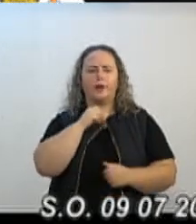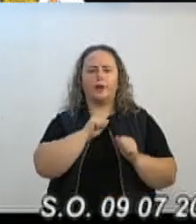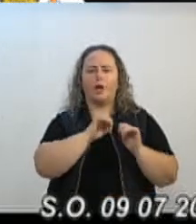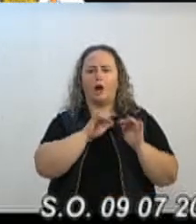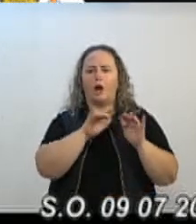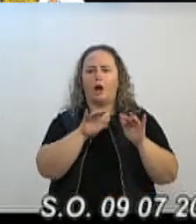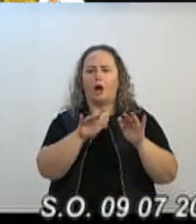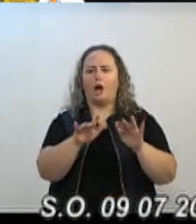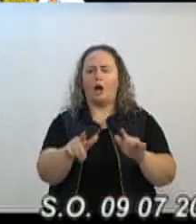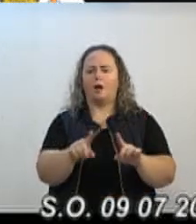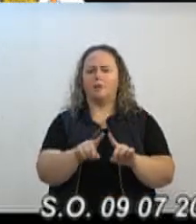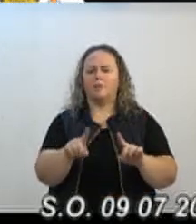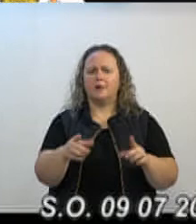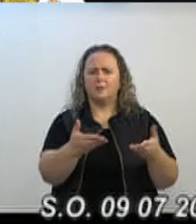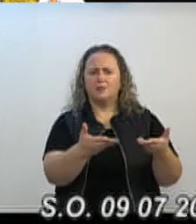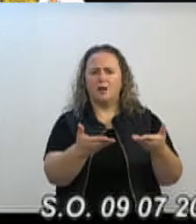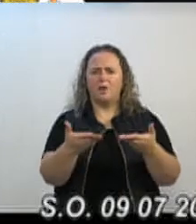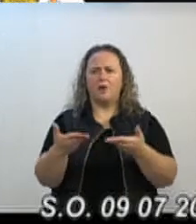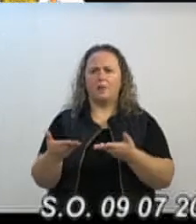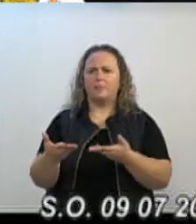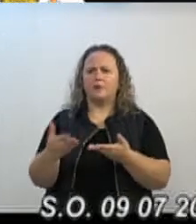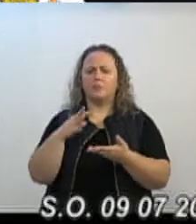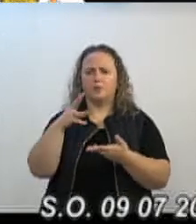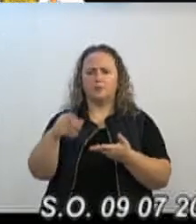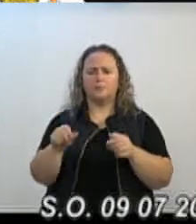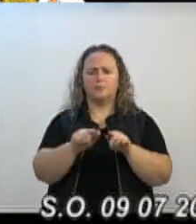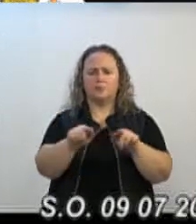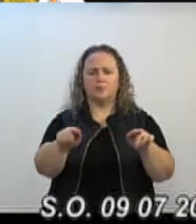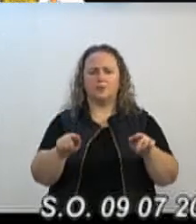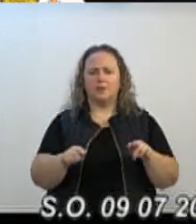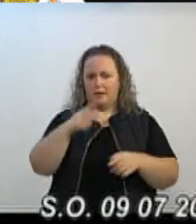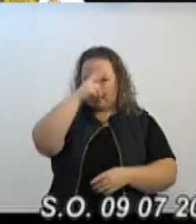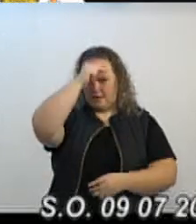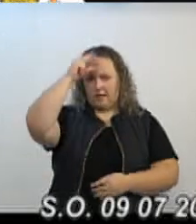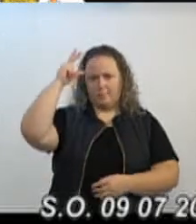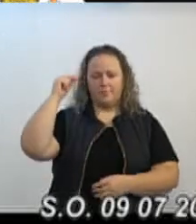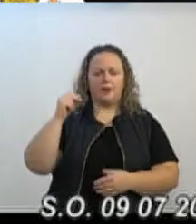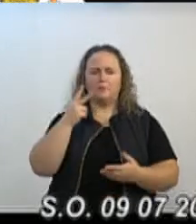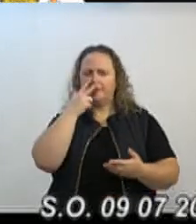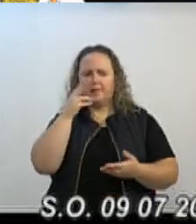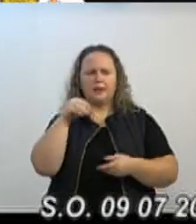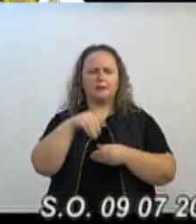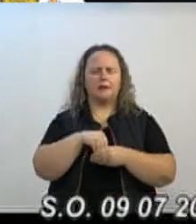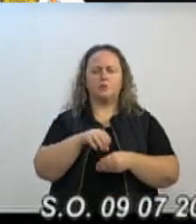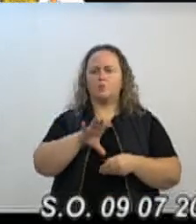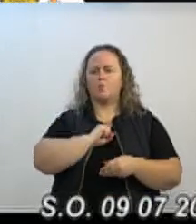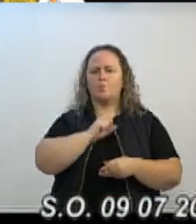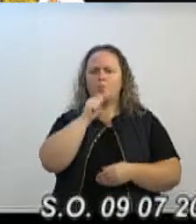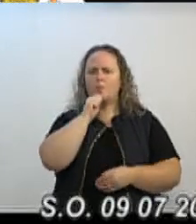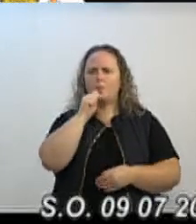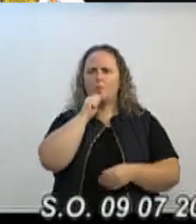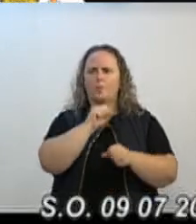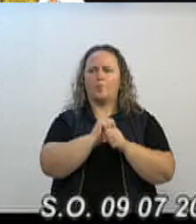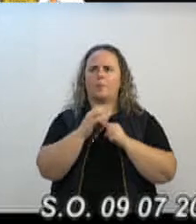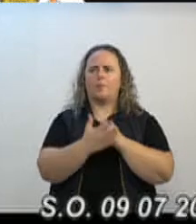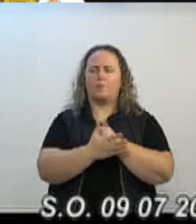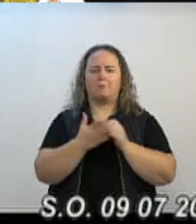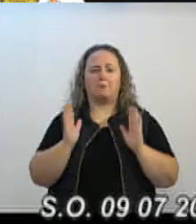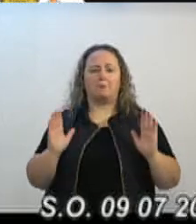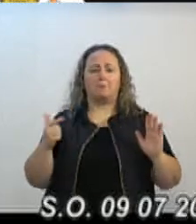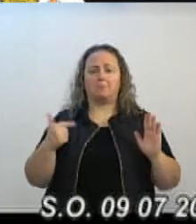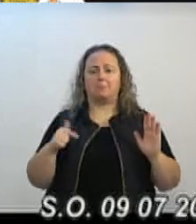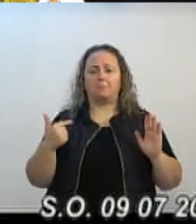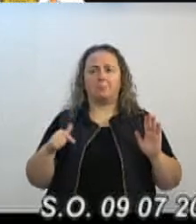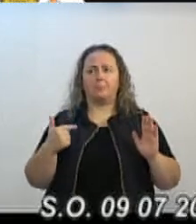outros que não podem, mas lá, pelo visto, parece que o gabinete do prefeito, ela é imune. Você é imune ao coronavírus, então que a